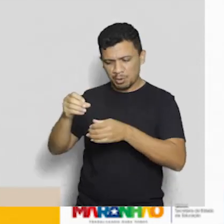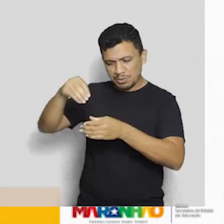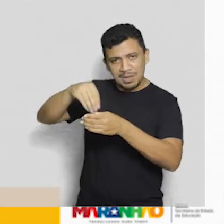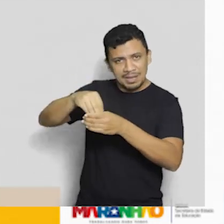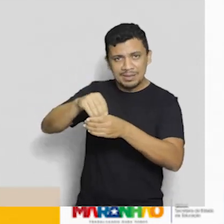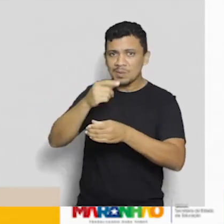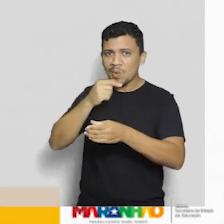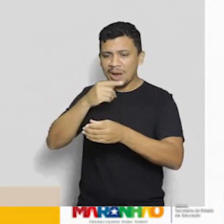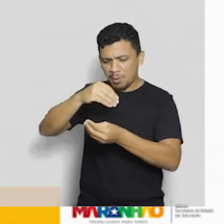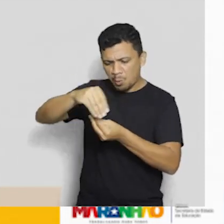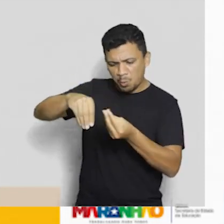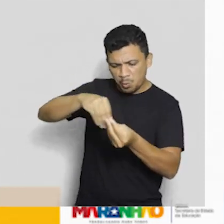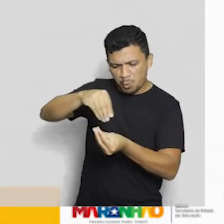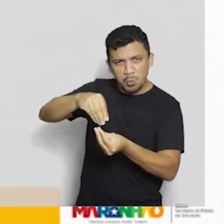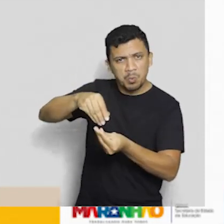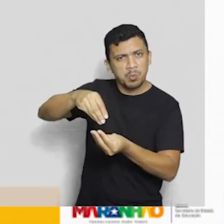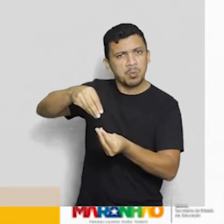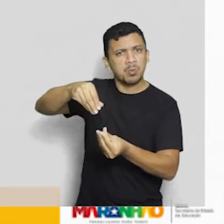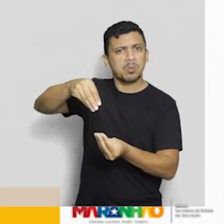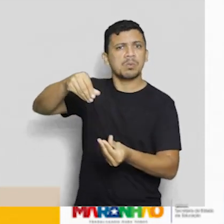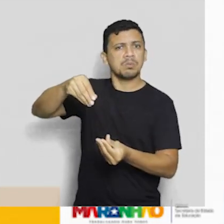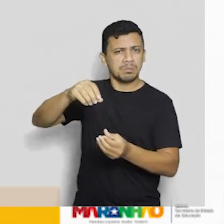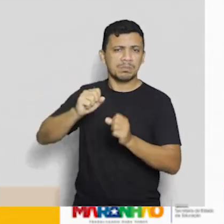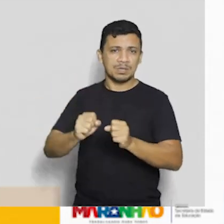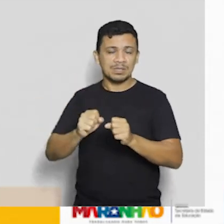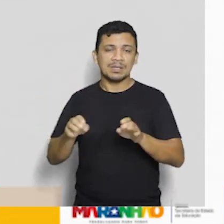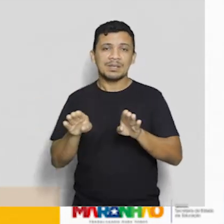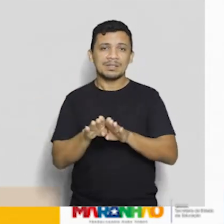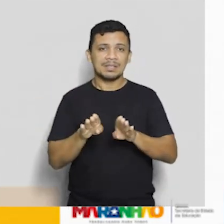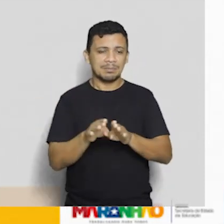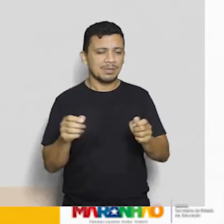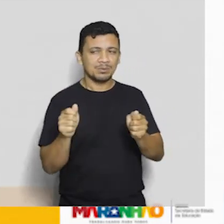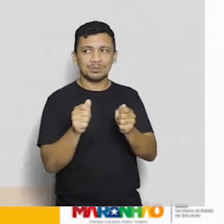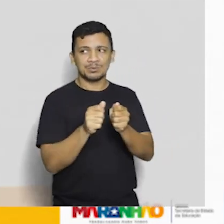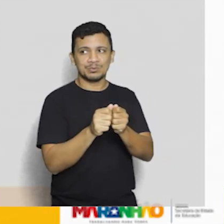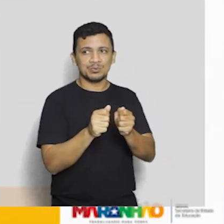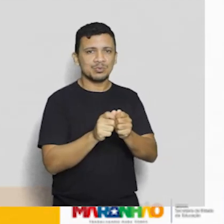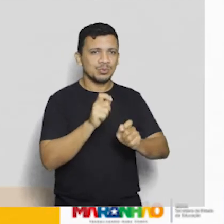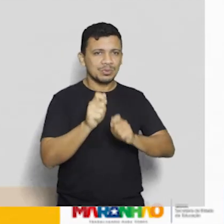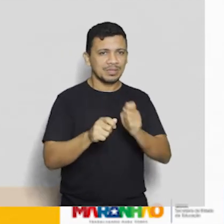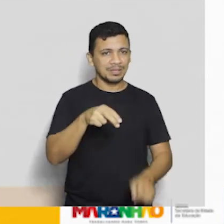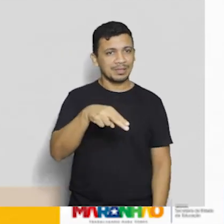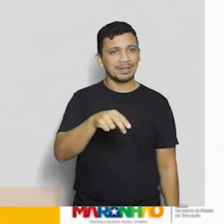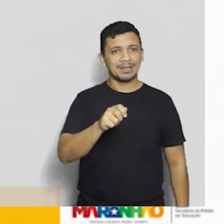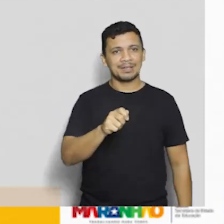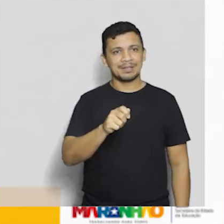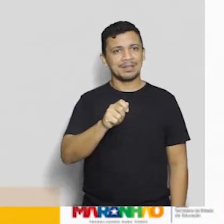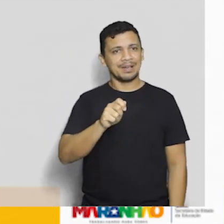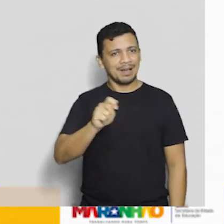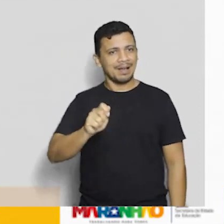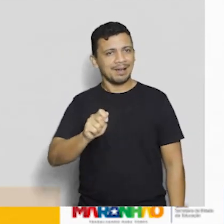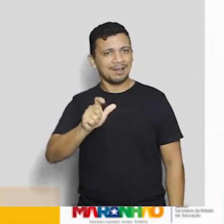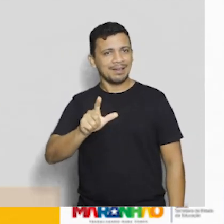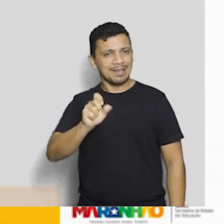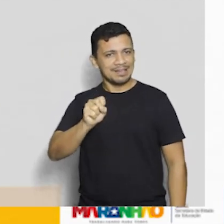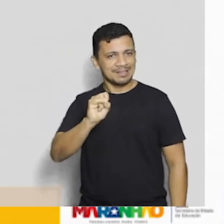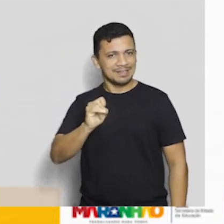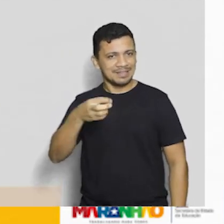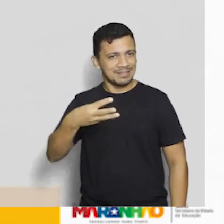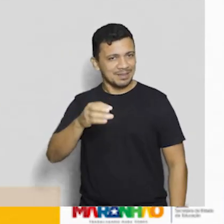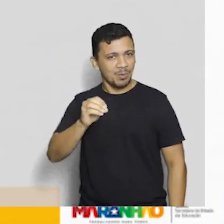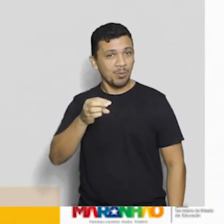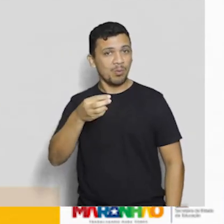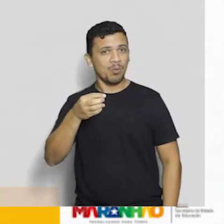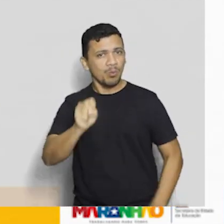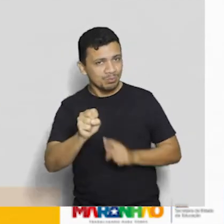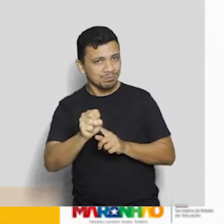água, e nós temos o antiumectante, né? Aqui está a sua fórmula, e essa substância